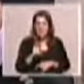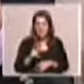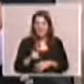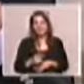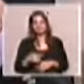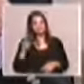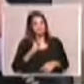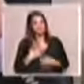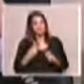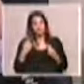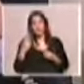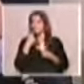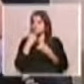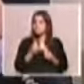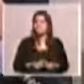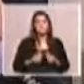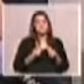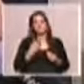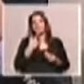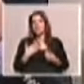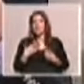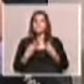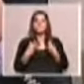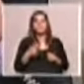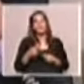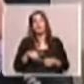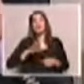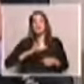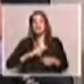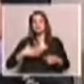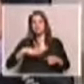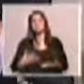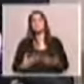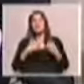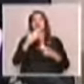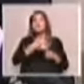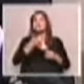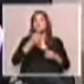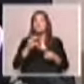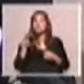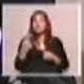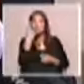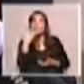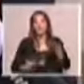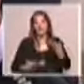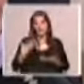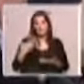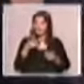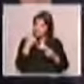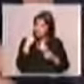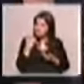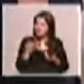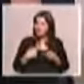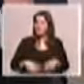mas gostaram, não é verdade? E a resposta foi que gostavam deste queijo no mercado de 50 a 60 euros o quilo. Essa é que é a grande diferença,